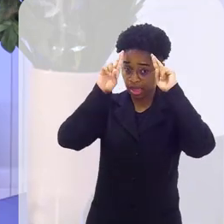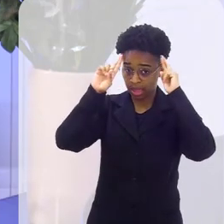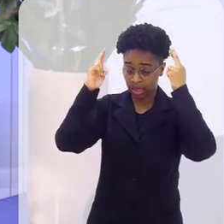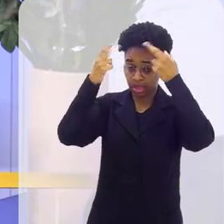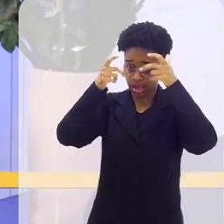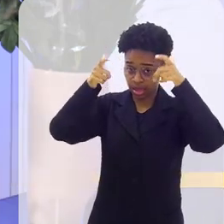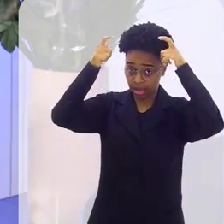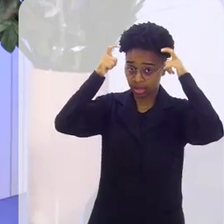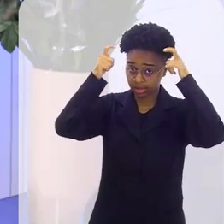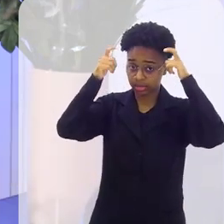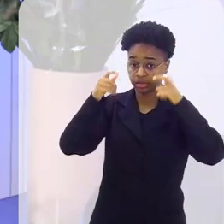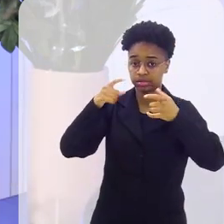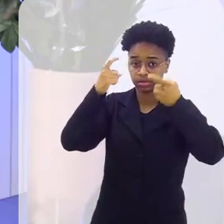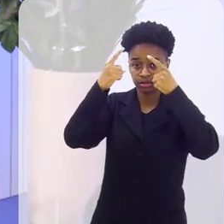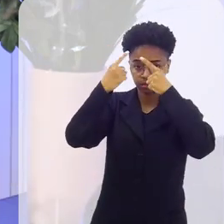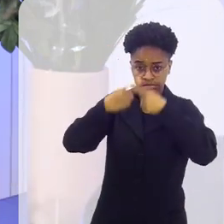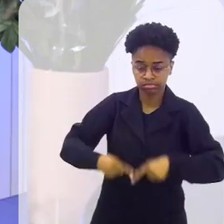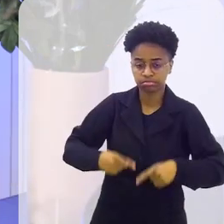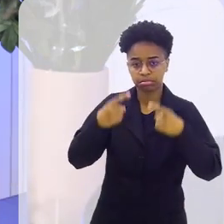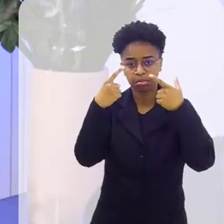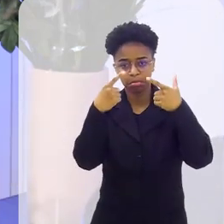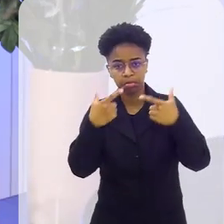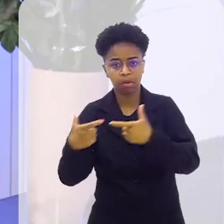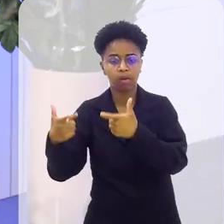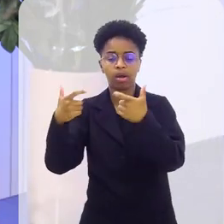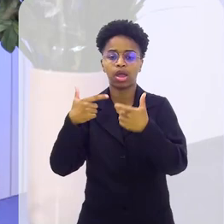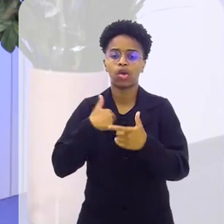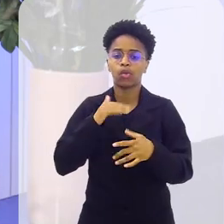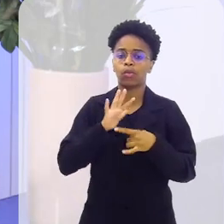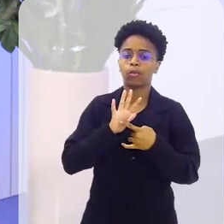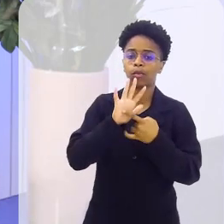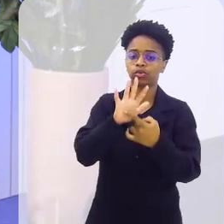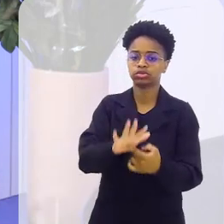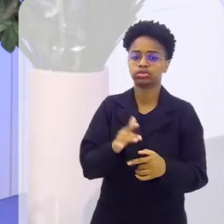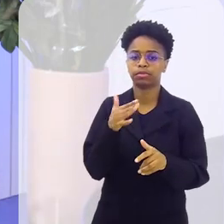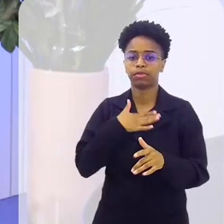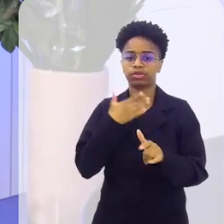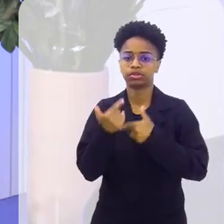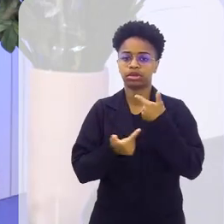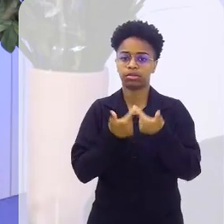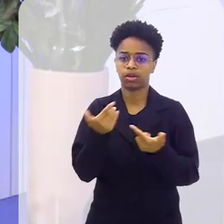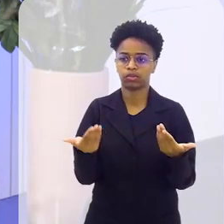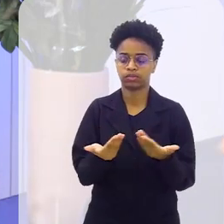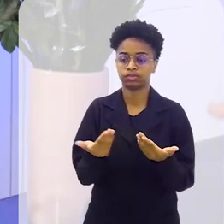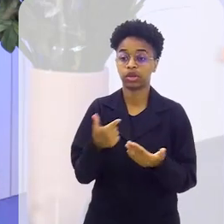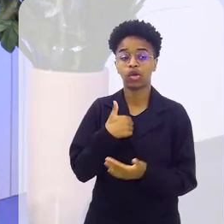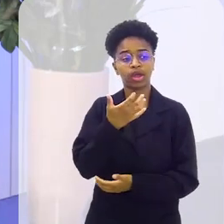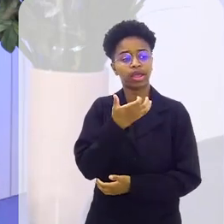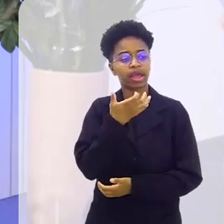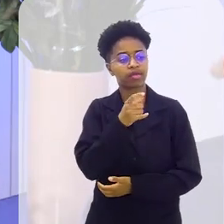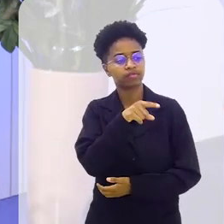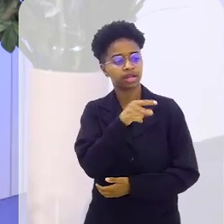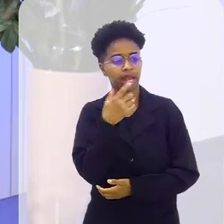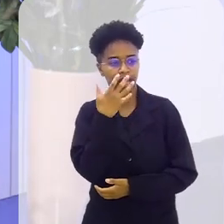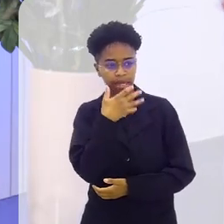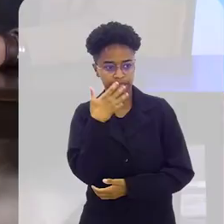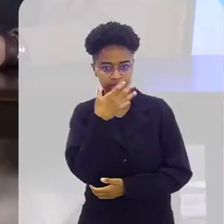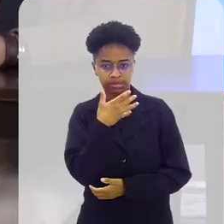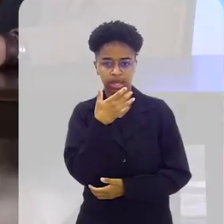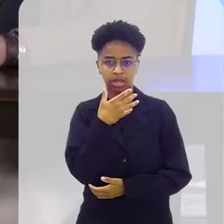O Senhor Jesus é o Rei das Batalhas. E queria trazer um pouquinho desse trabalho aqui para a TV. Eu queria que você